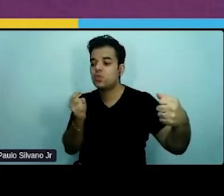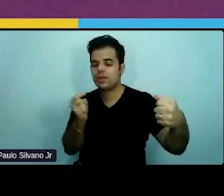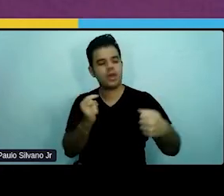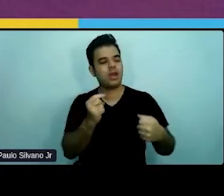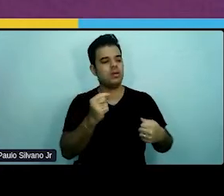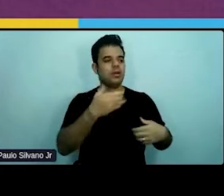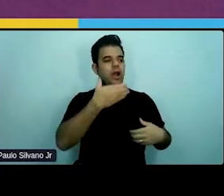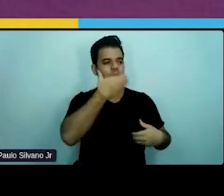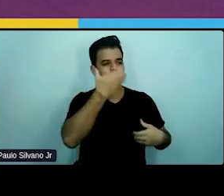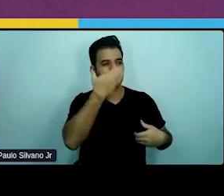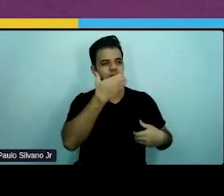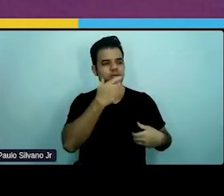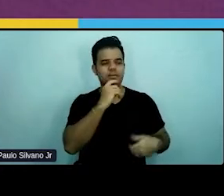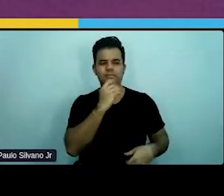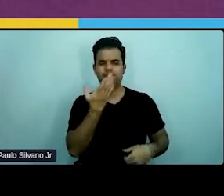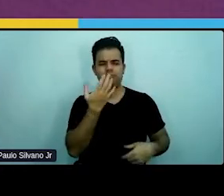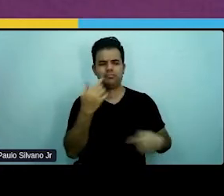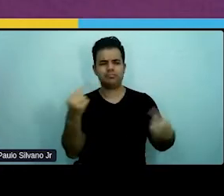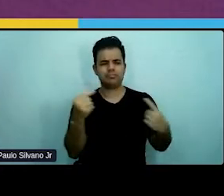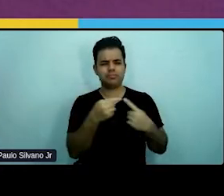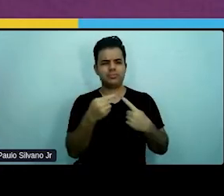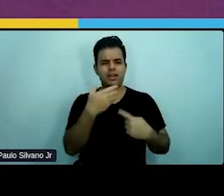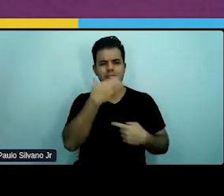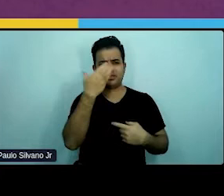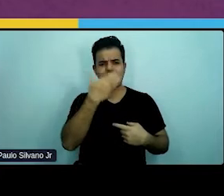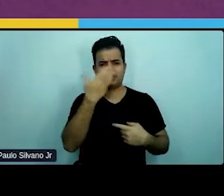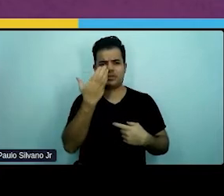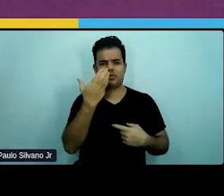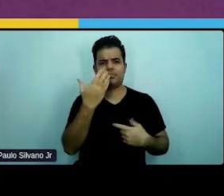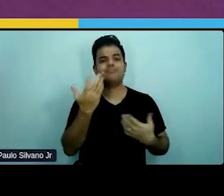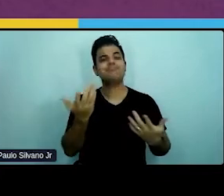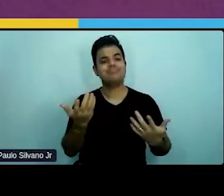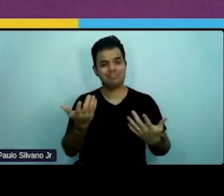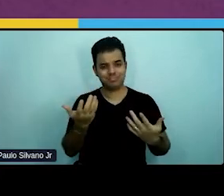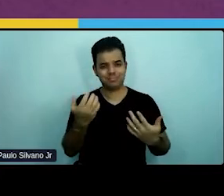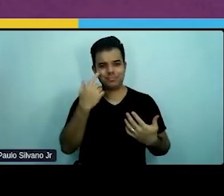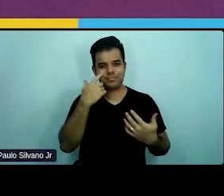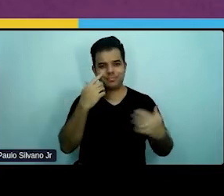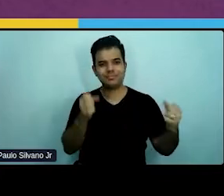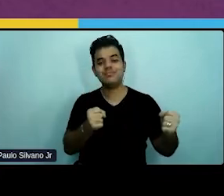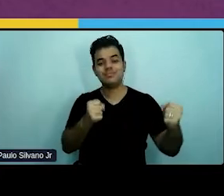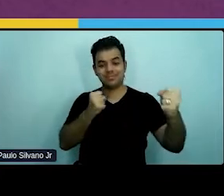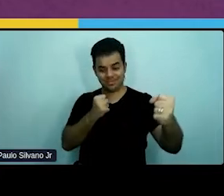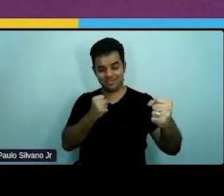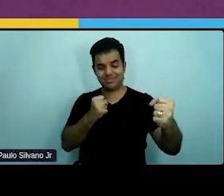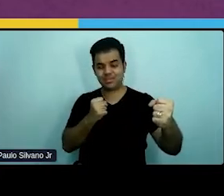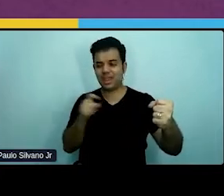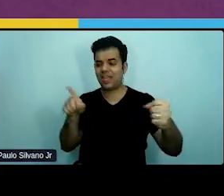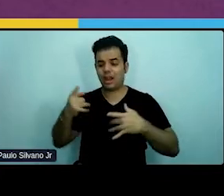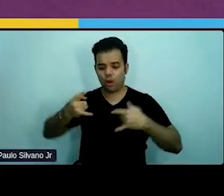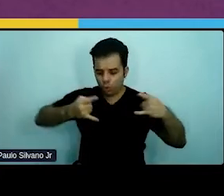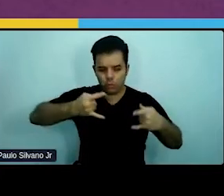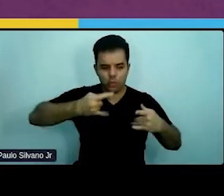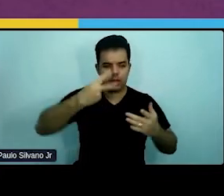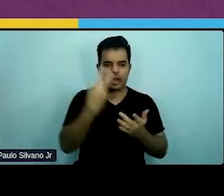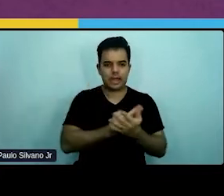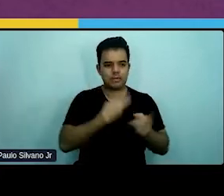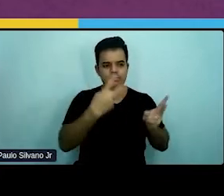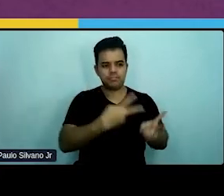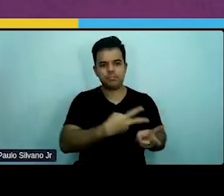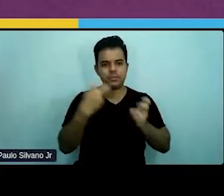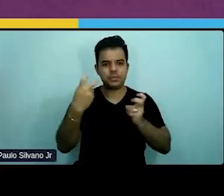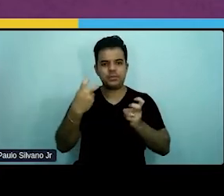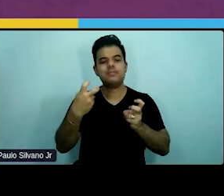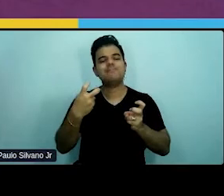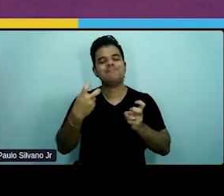né? Uma situação como essa, né, como o exemplo aqui mostrado, esse erro de predição que ocorreu aí nessa primeira imagem,